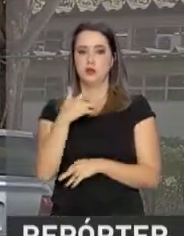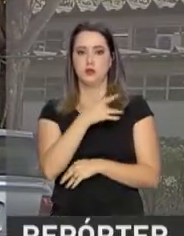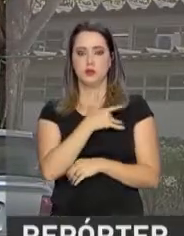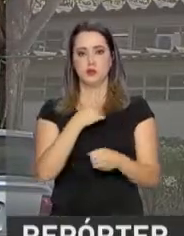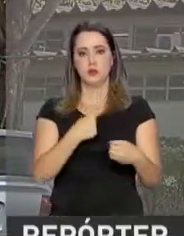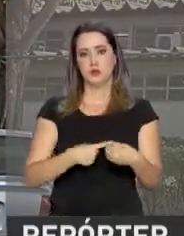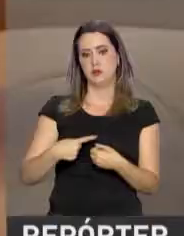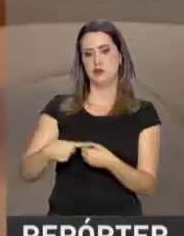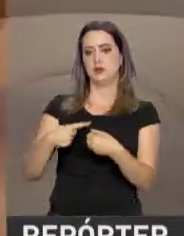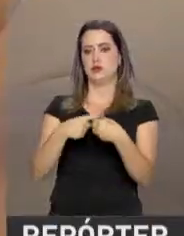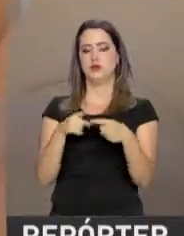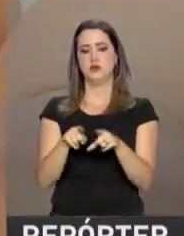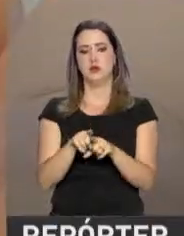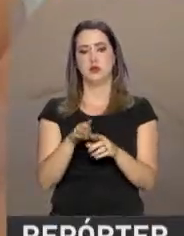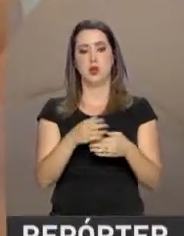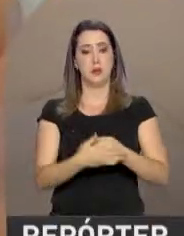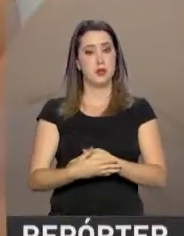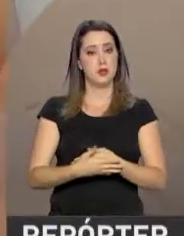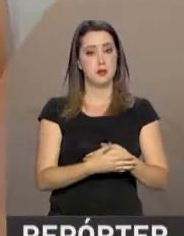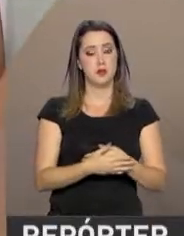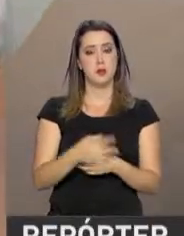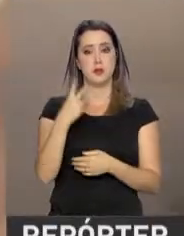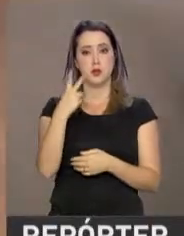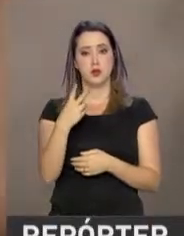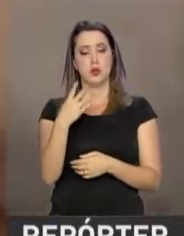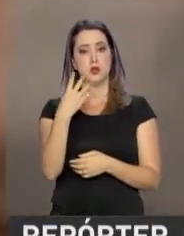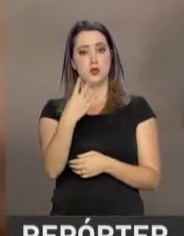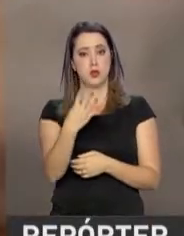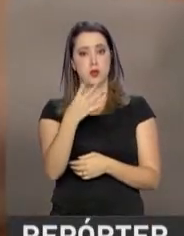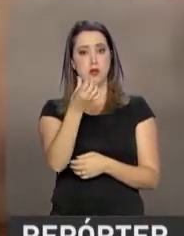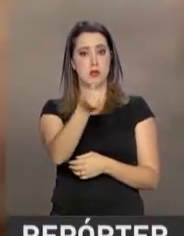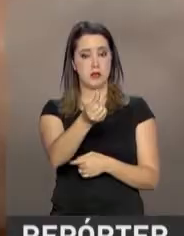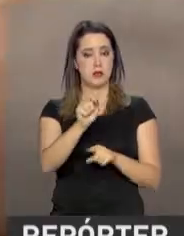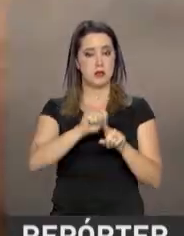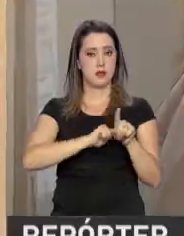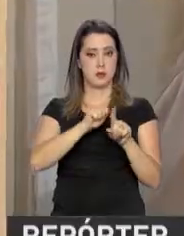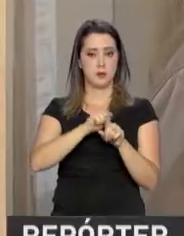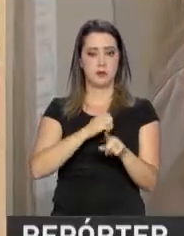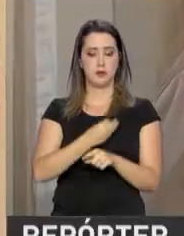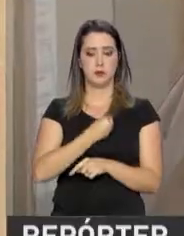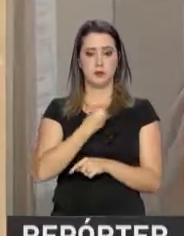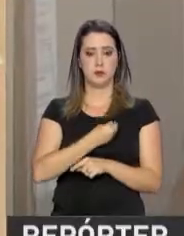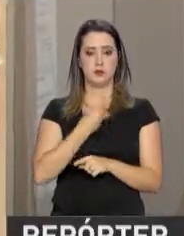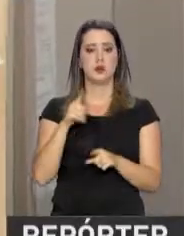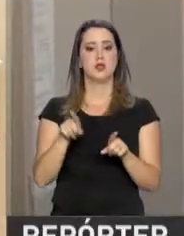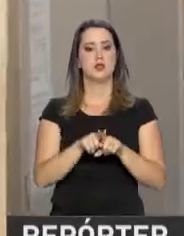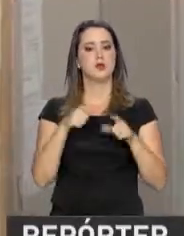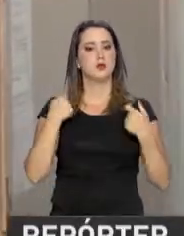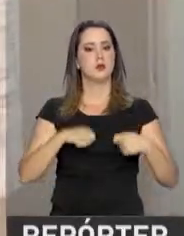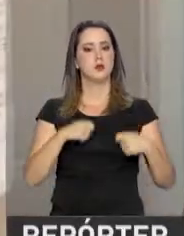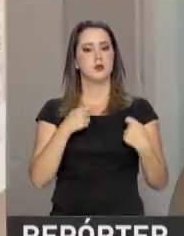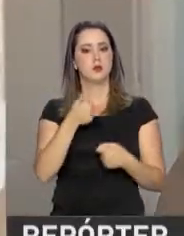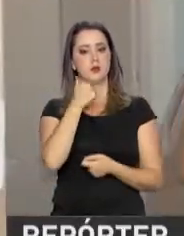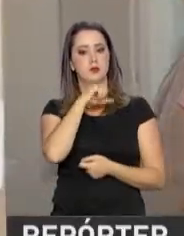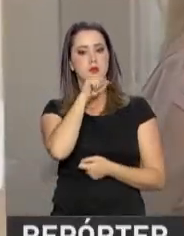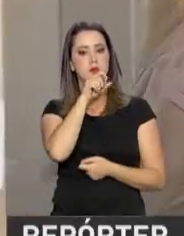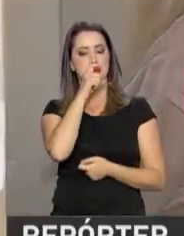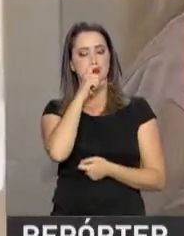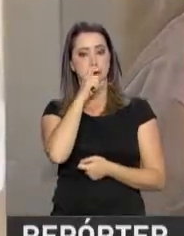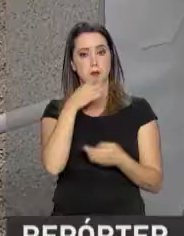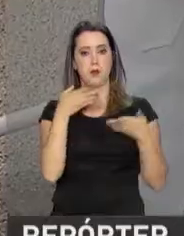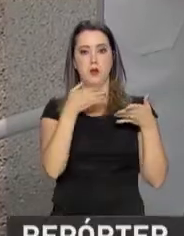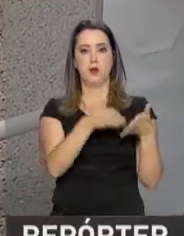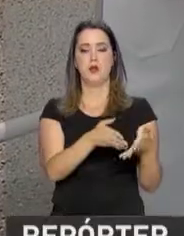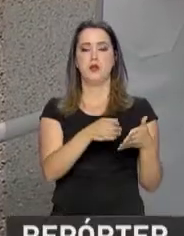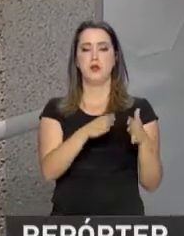municipal de saúde para os bebês aos dois quatro e seis meses de vida também é necessário que os pais levem as crianças aos postos